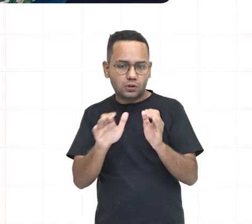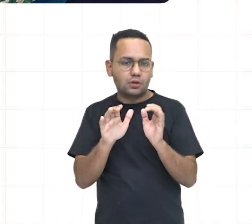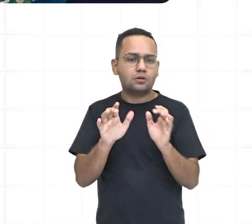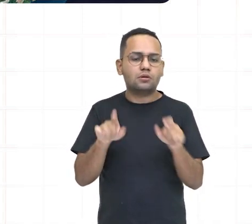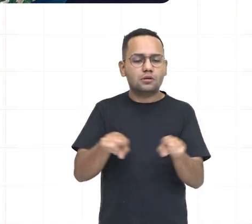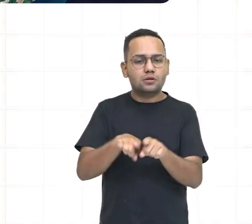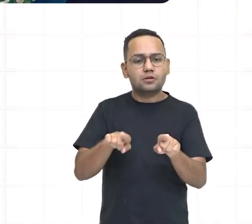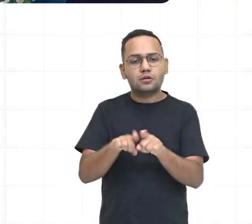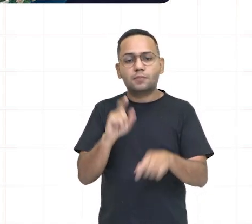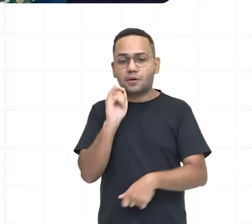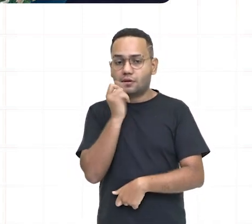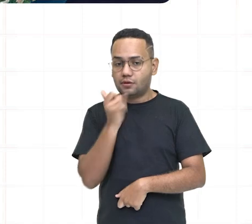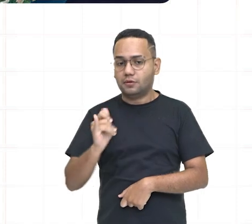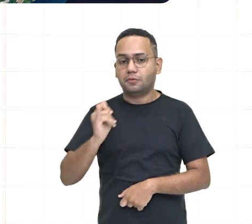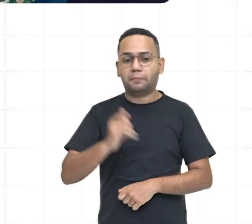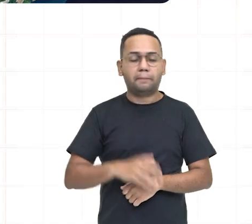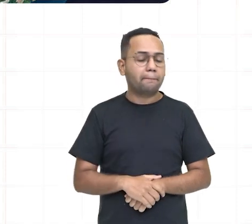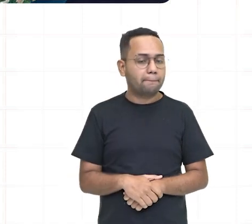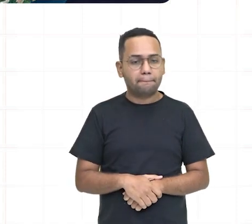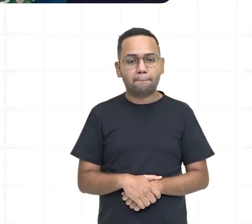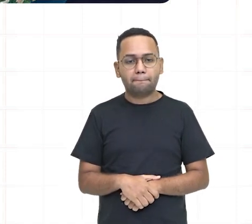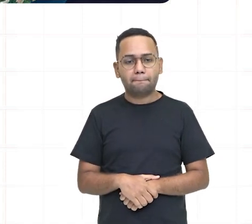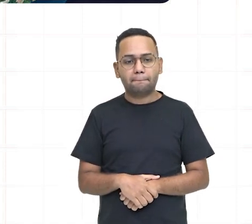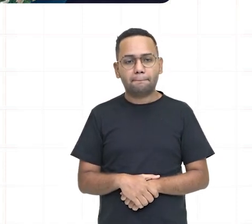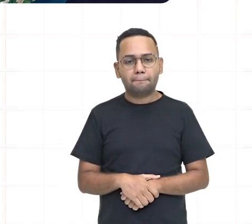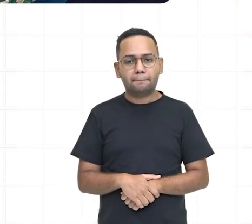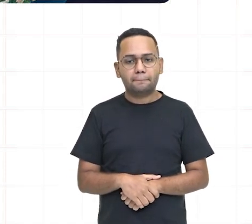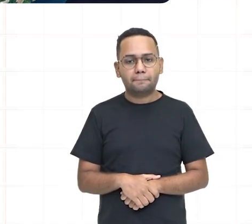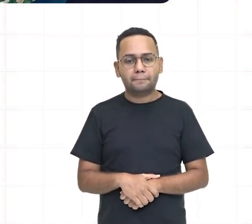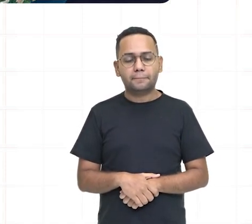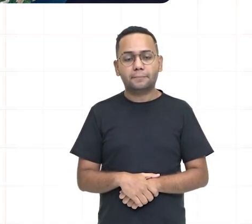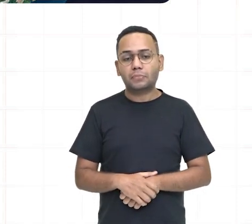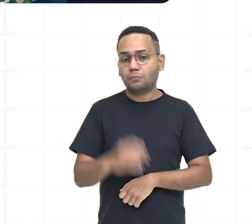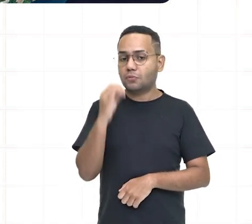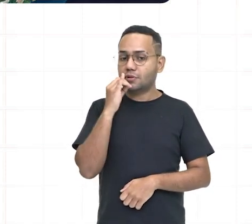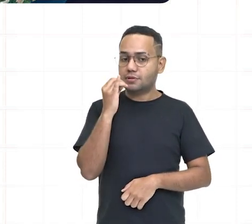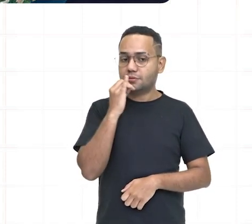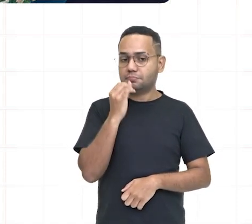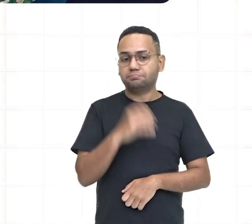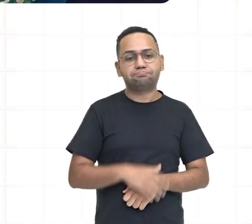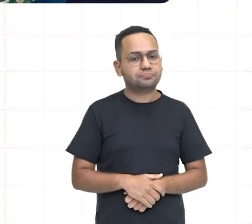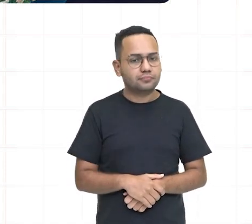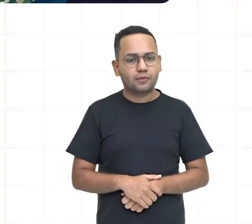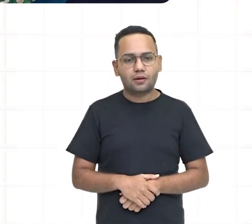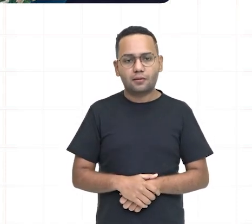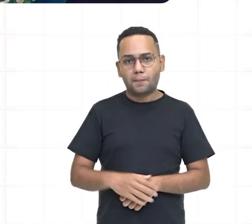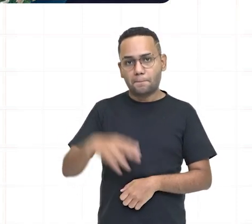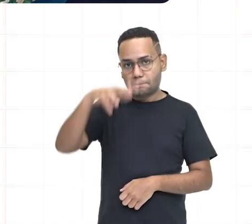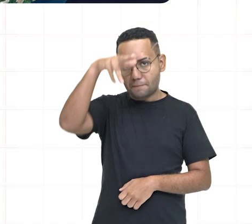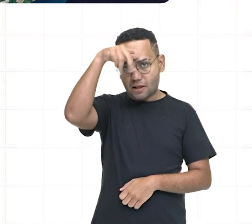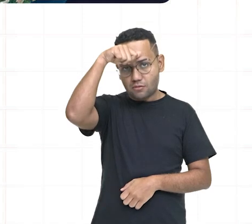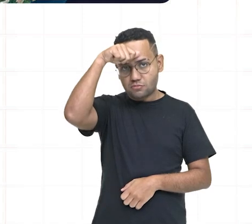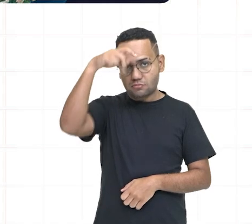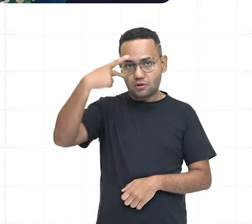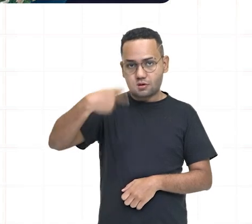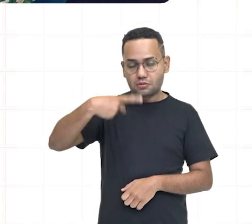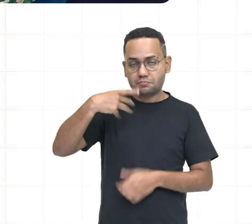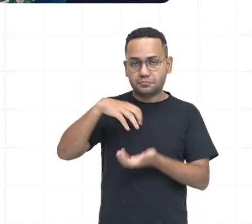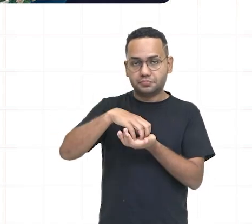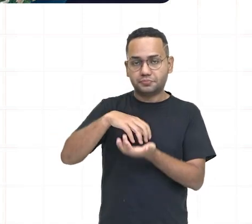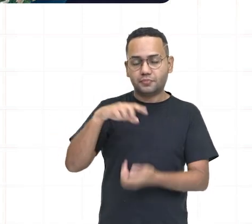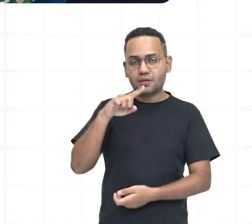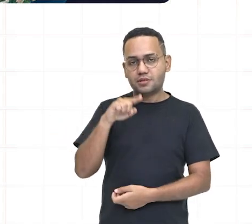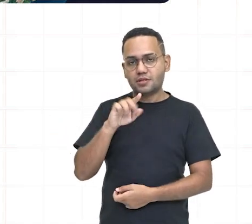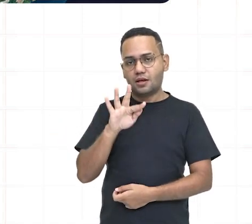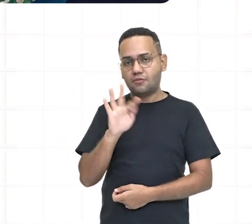elétrica, então é necessário. Se você conhece aqui Manaus, conhece ali o Distrito Industrial, você sabe que quando